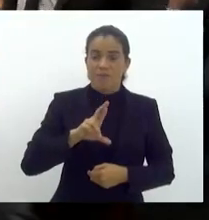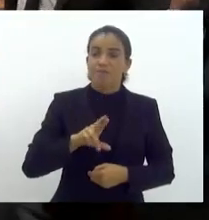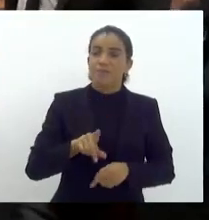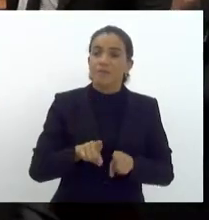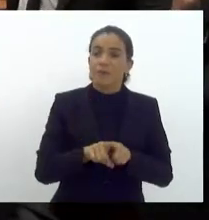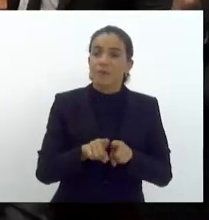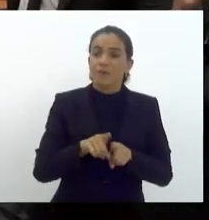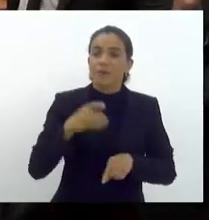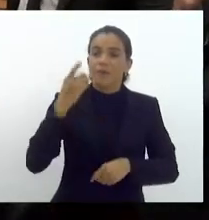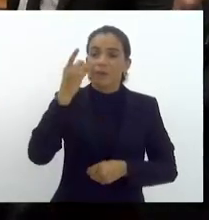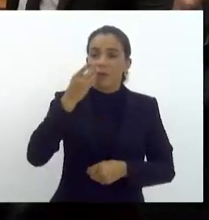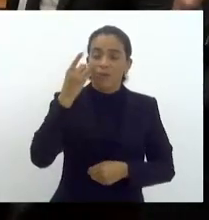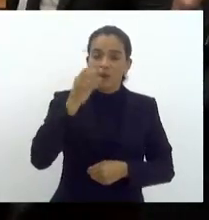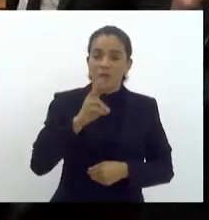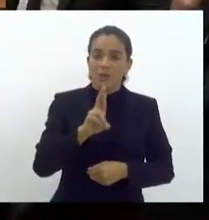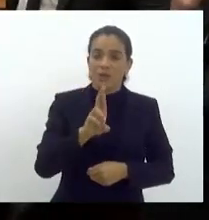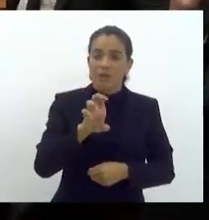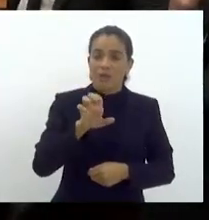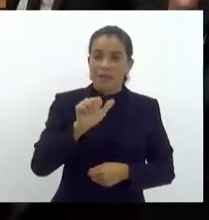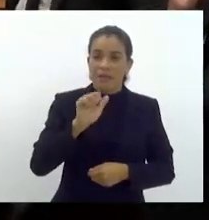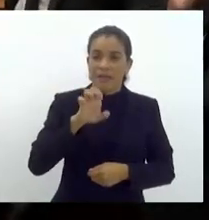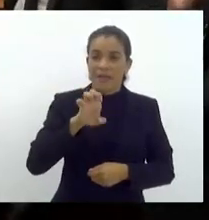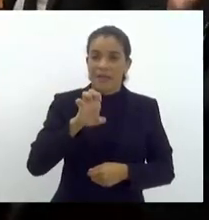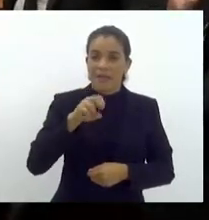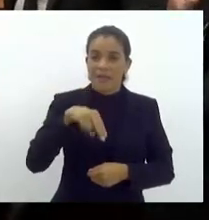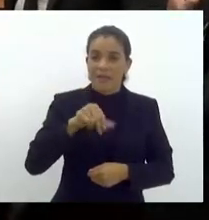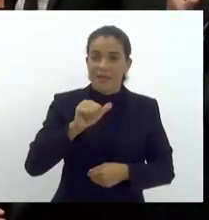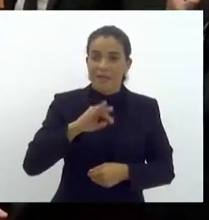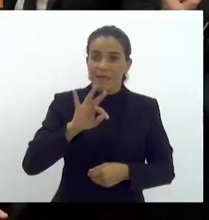amigo deputada Renata Souza